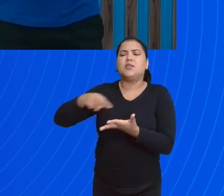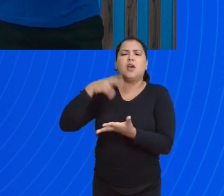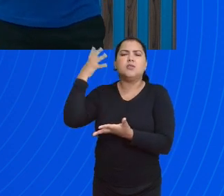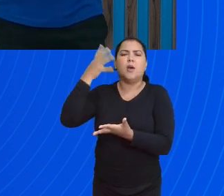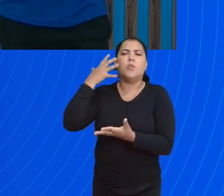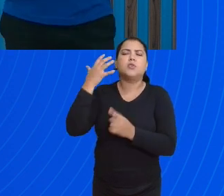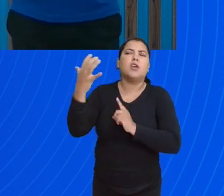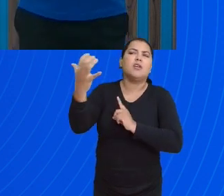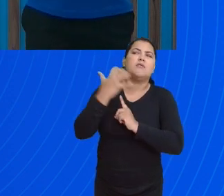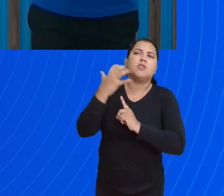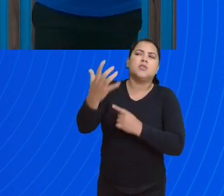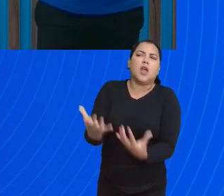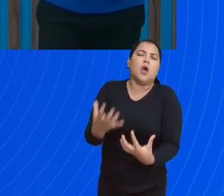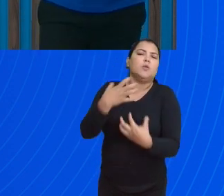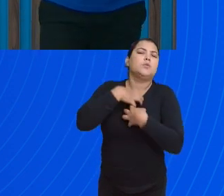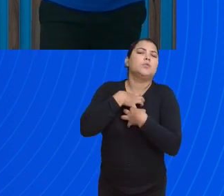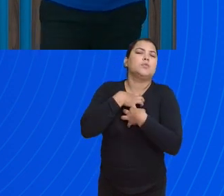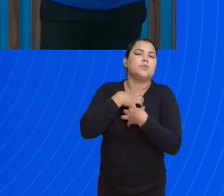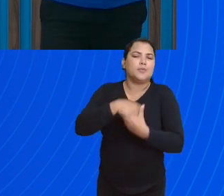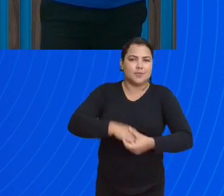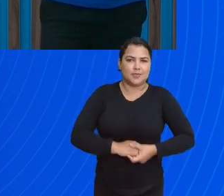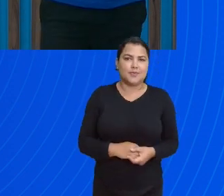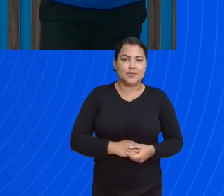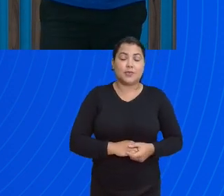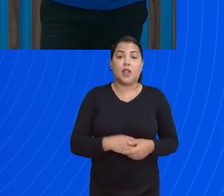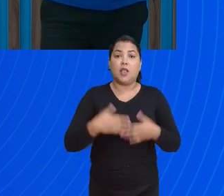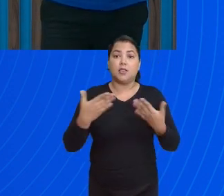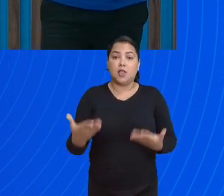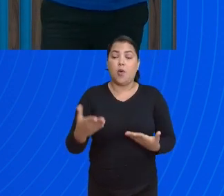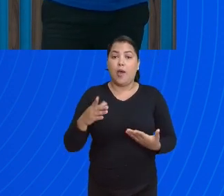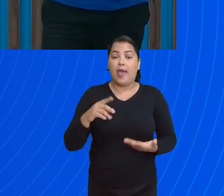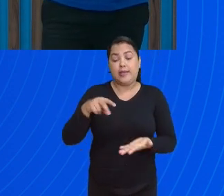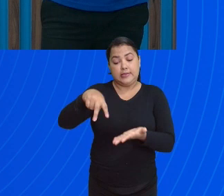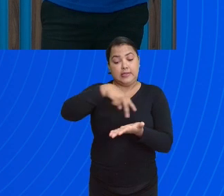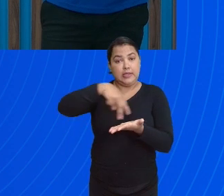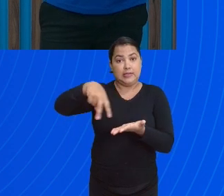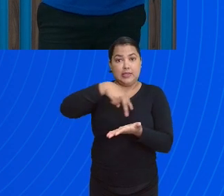né? Como eu falei. E aí, essa dança,